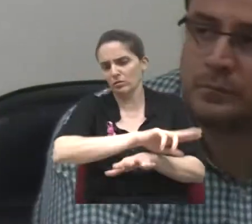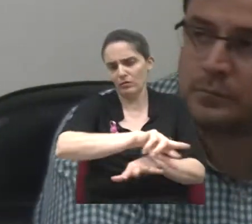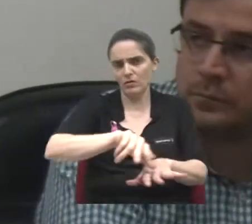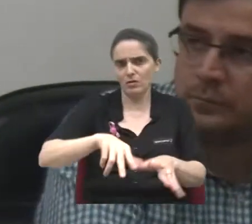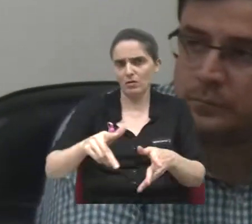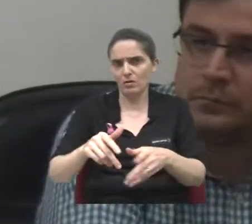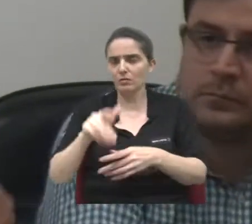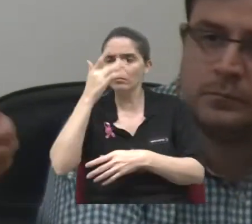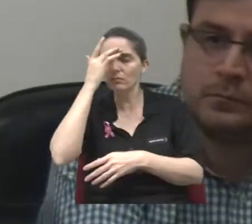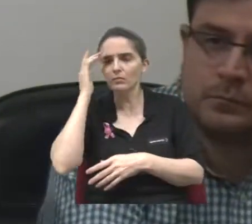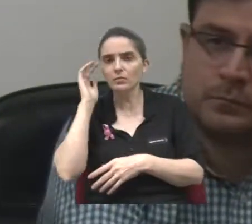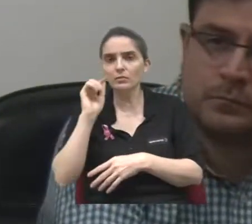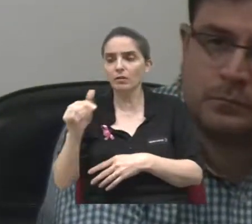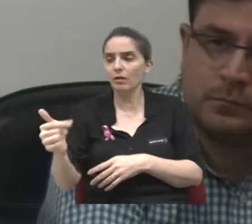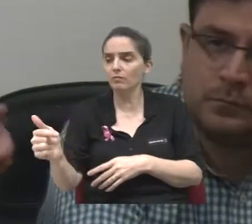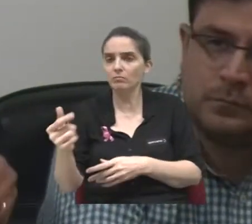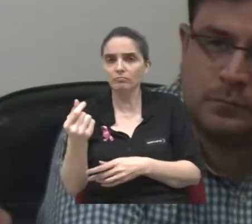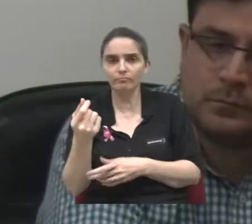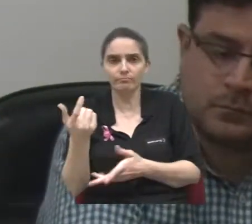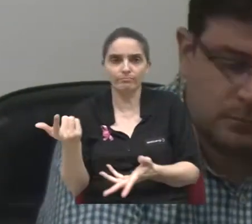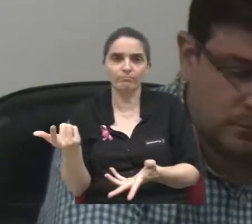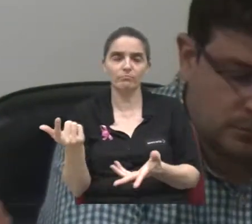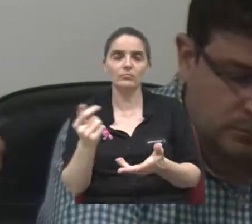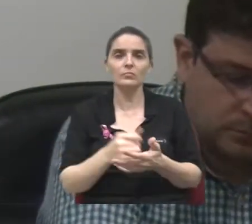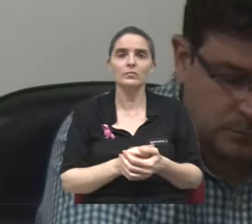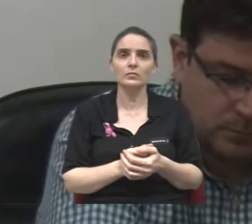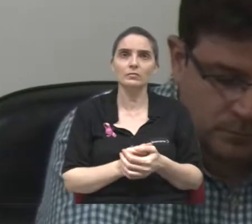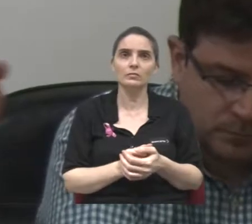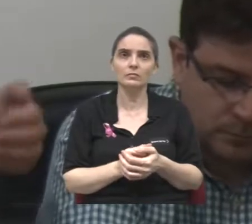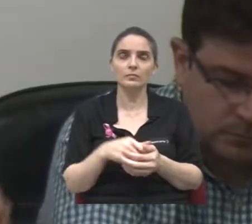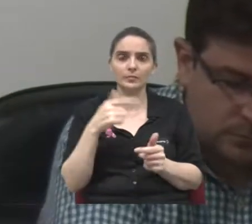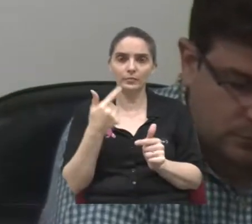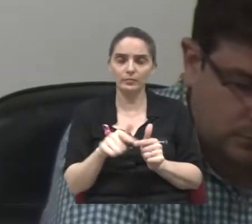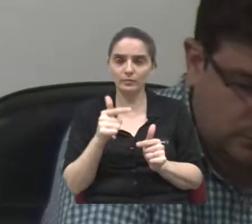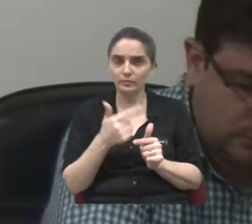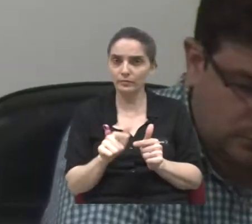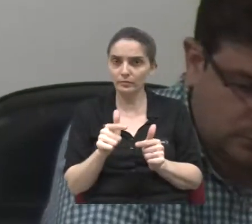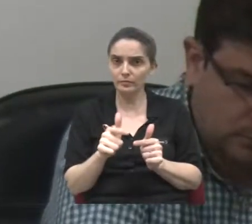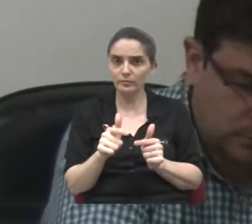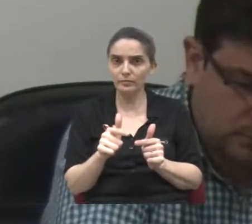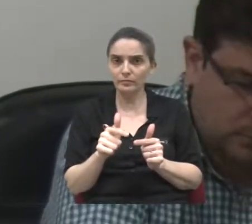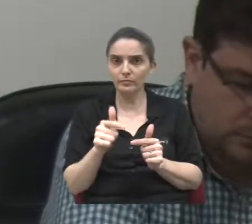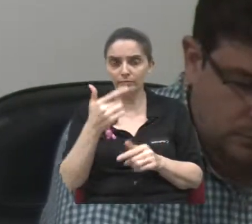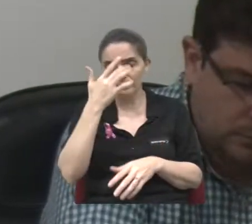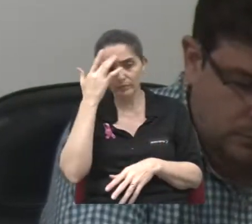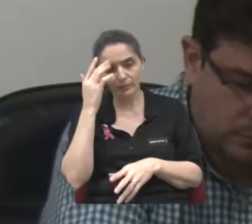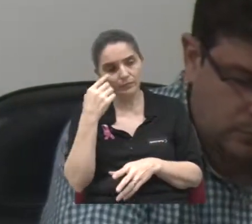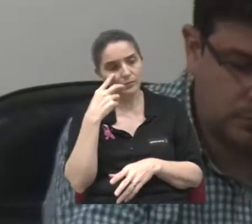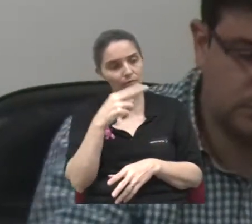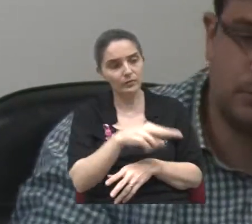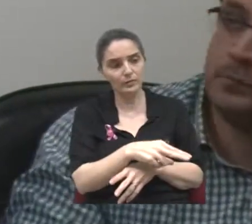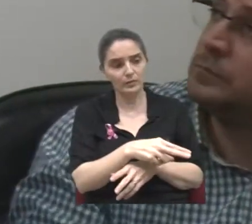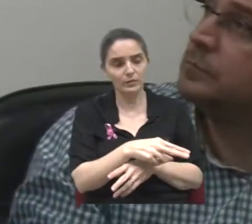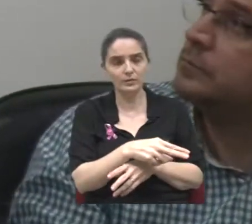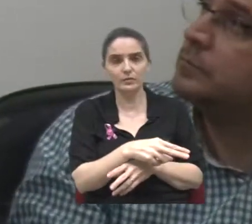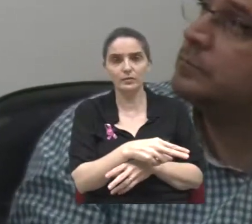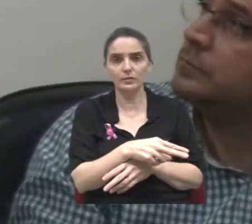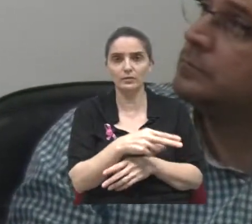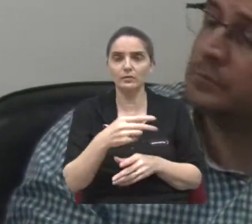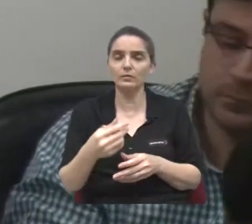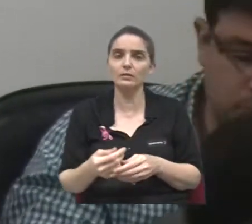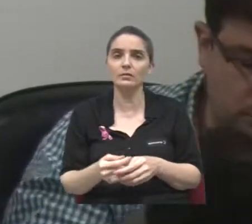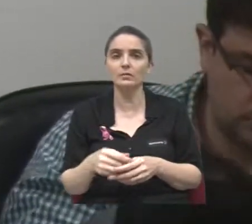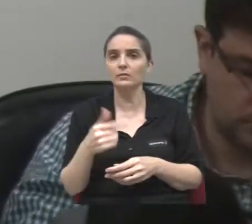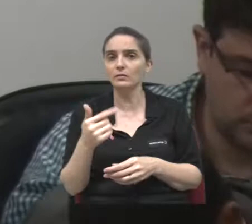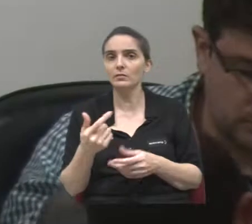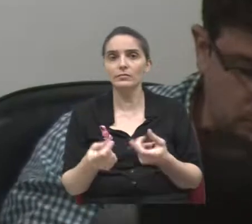condições, é isso que está o problema. Eles vê e não têm essas condições. Então, é isso que o pessoal reclamaram muito hoje. Dos dois velórios